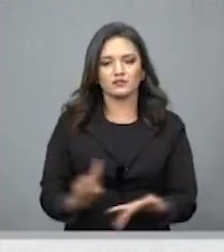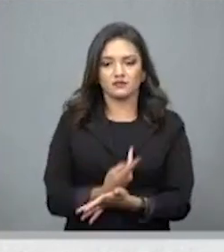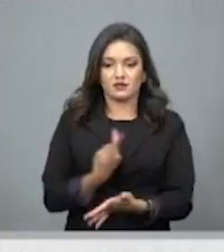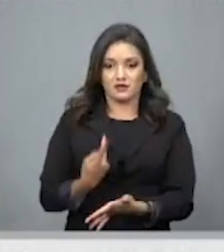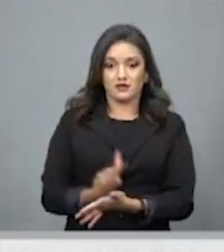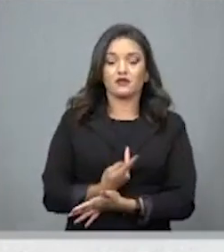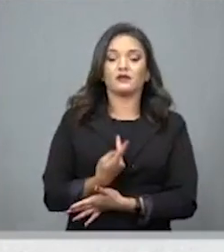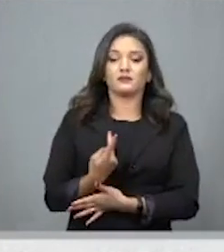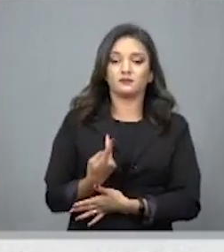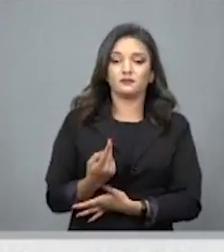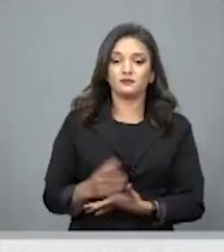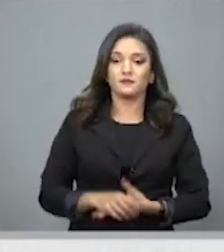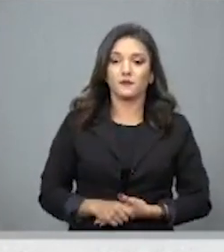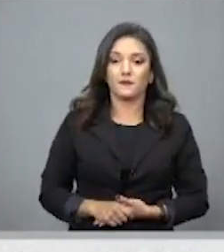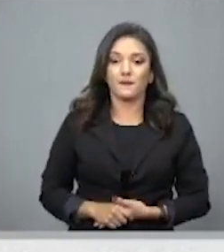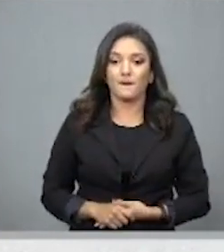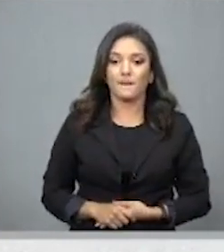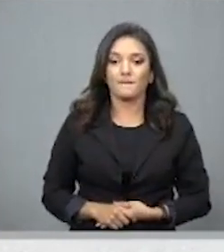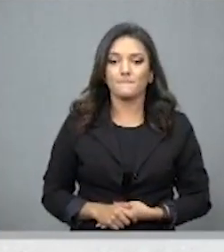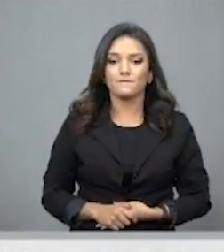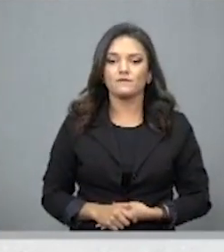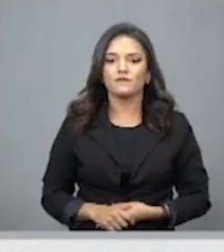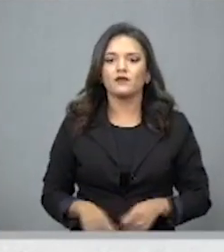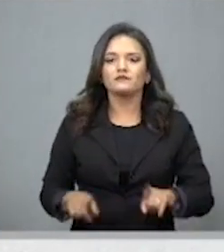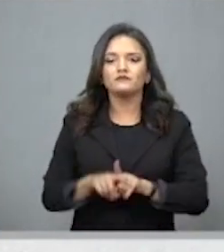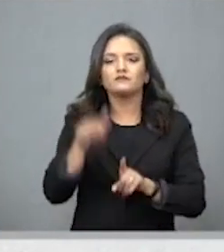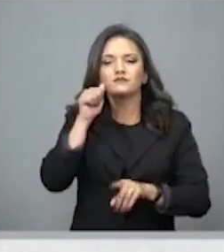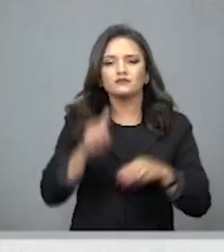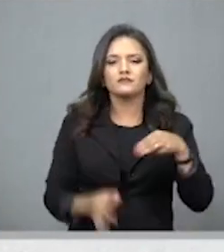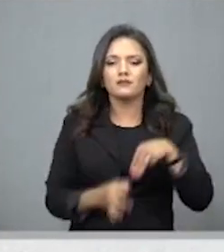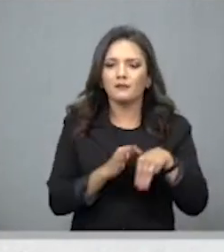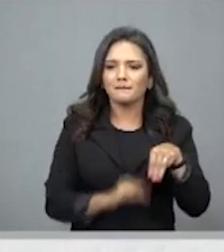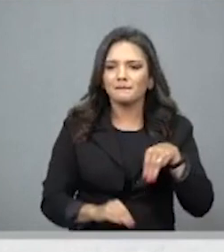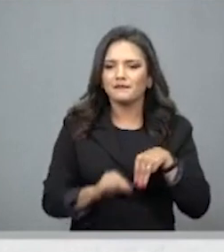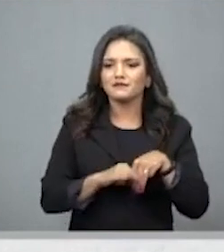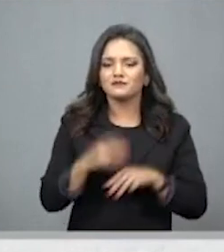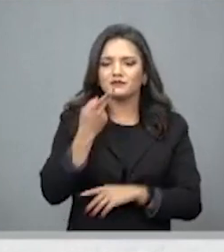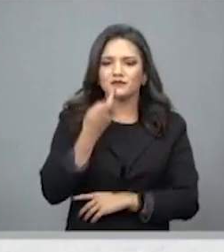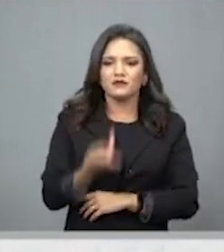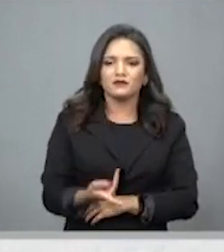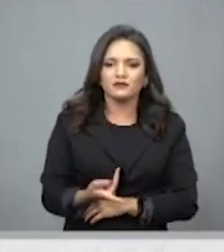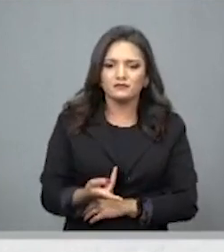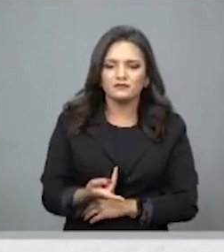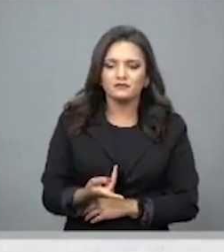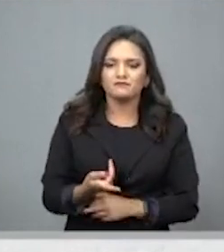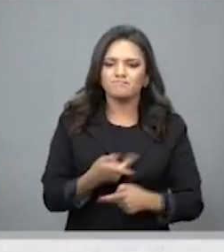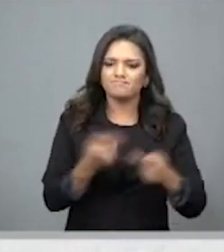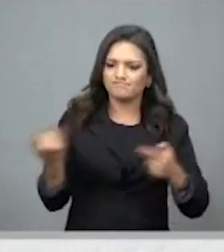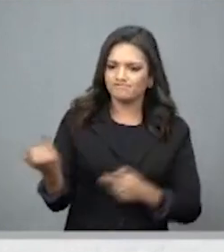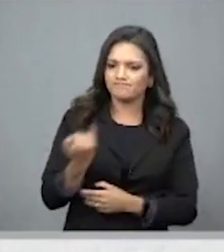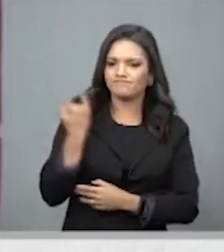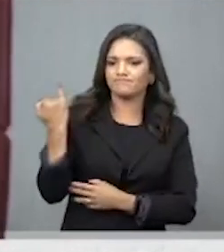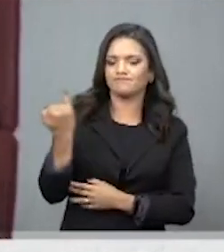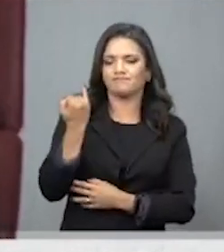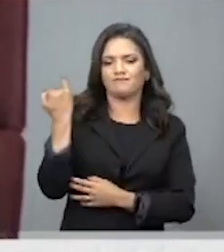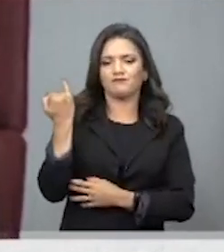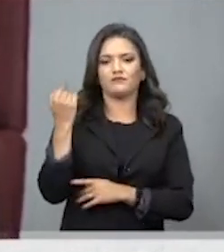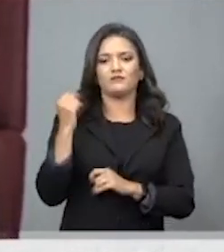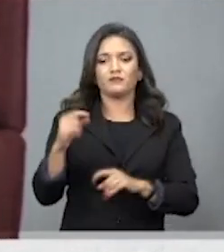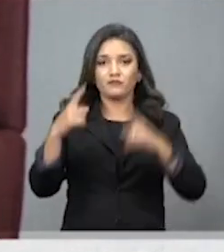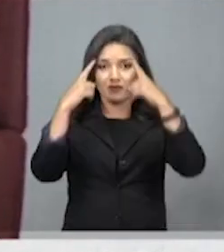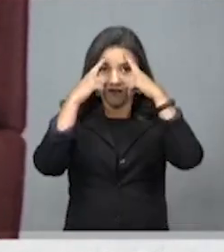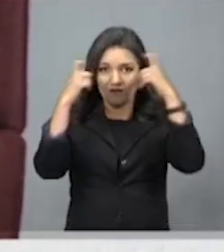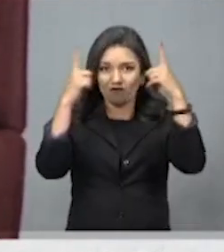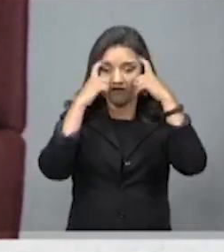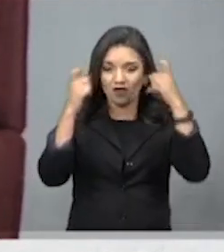abusivas e a ministra fez uma observação que eu considero muito importante que está associada à violência nas